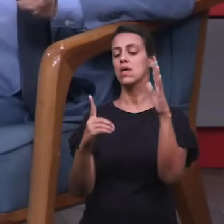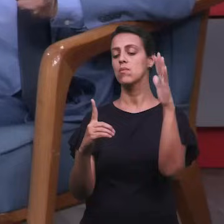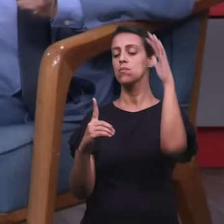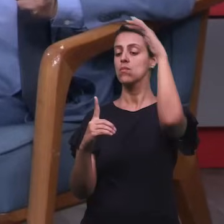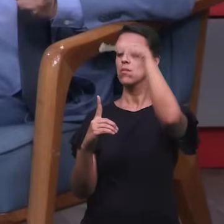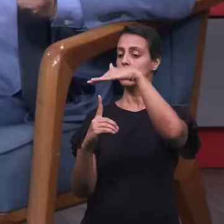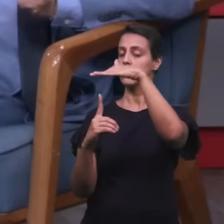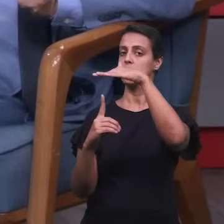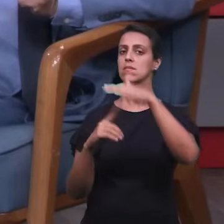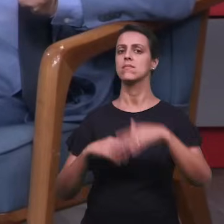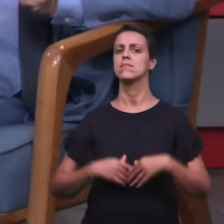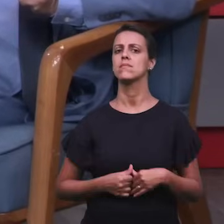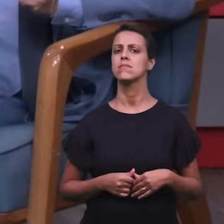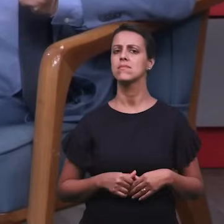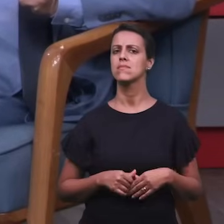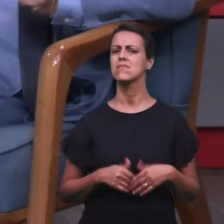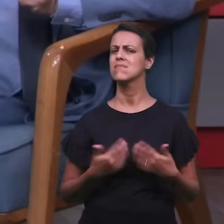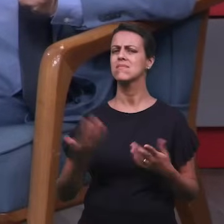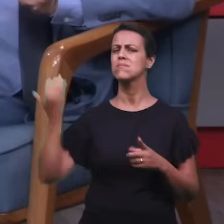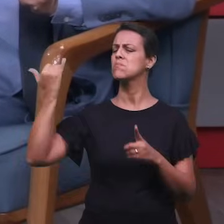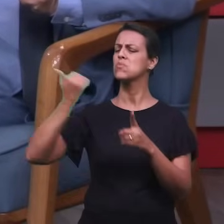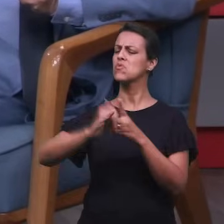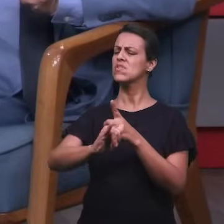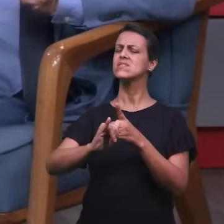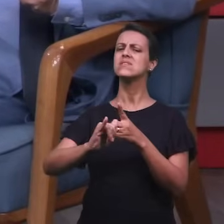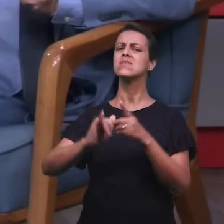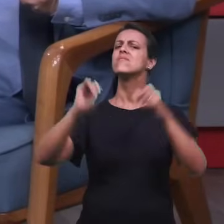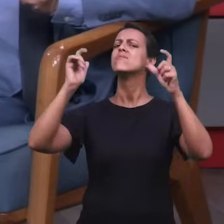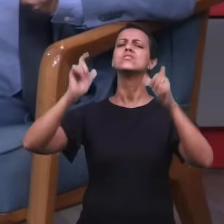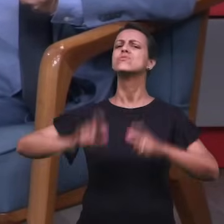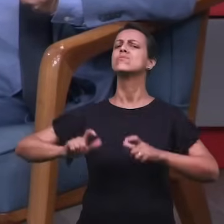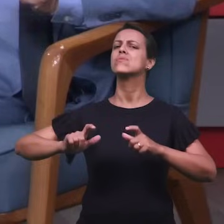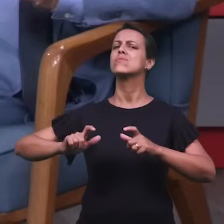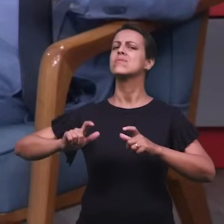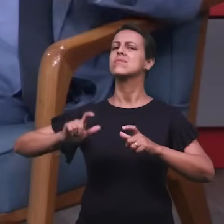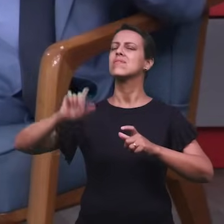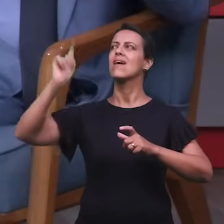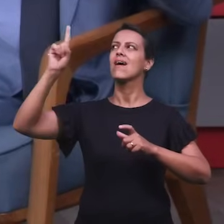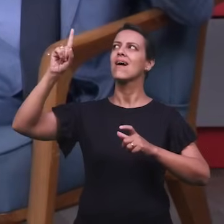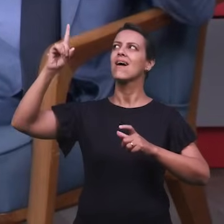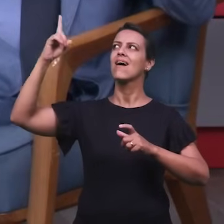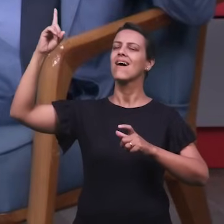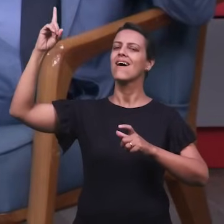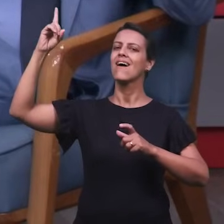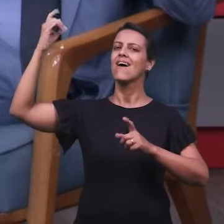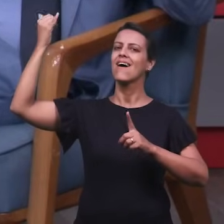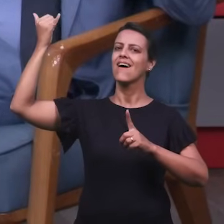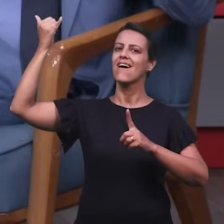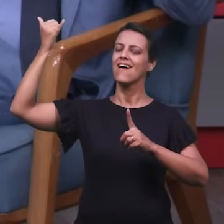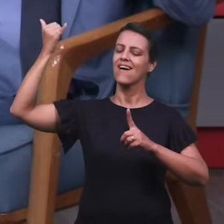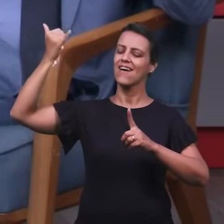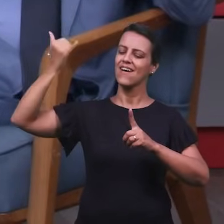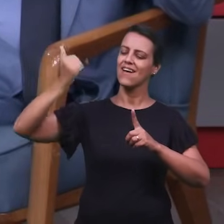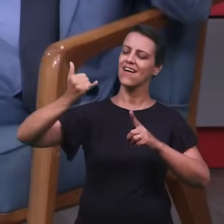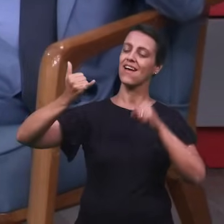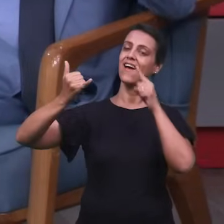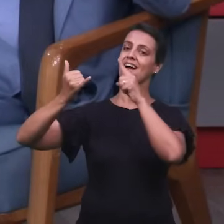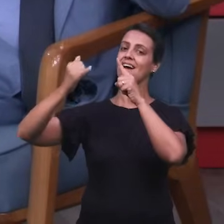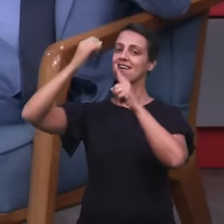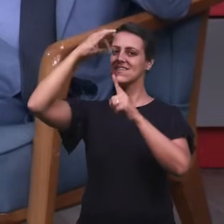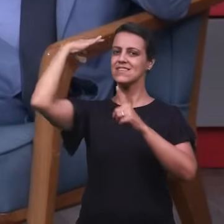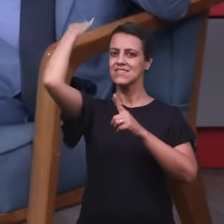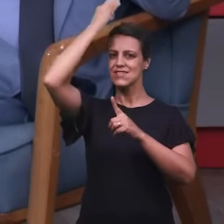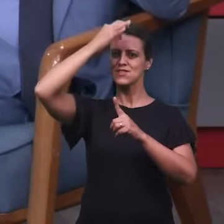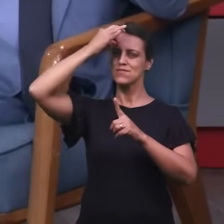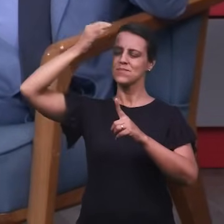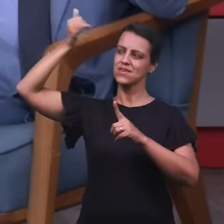presbitério. De onde vem a profecia? A profecia vem do Espírito. Se é